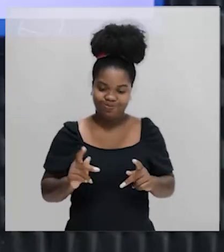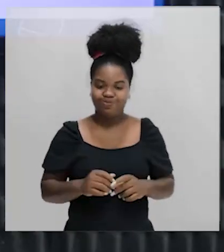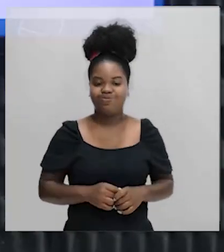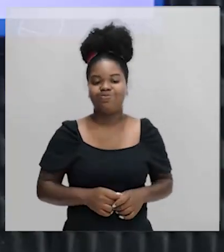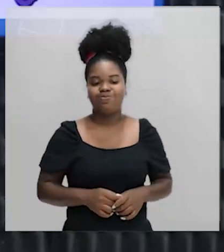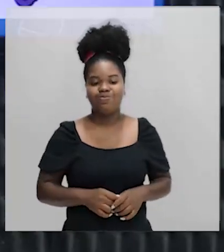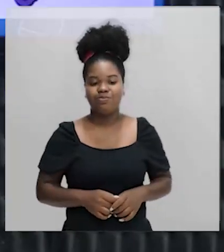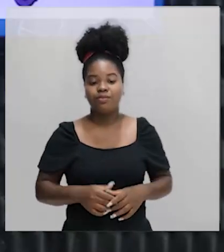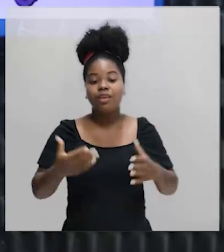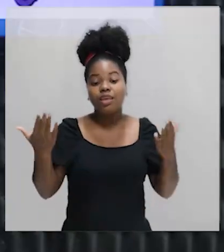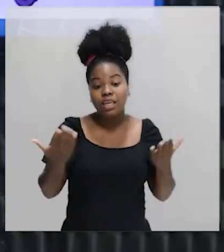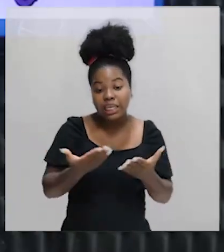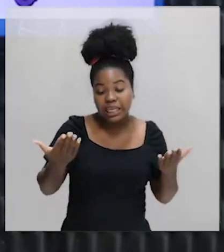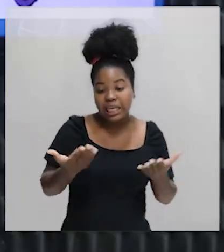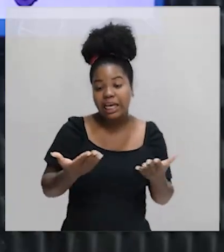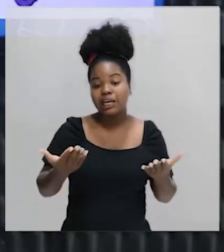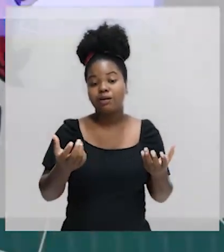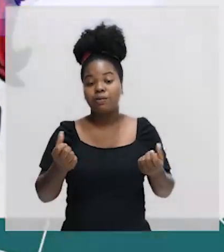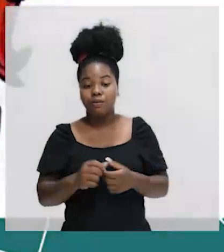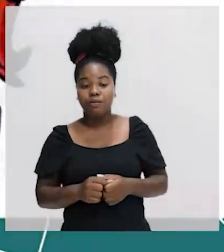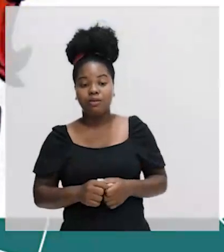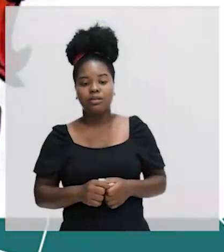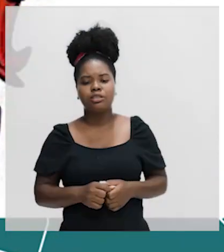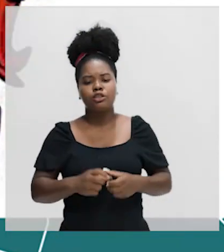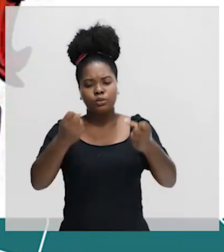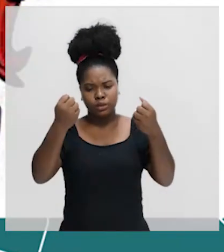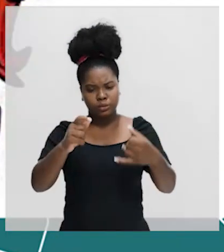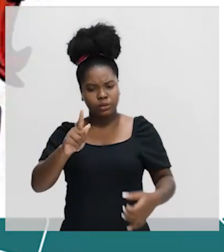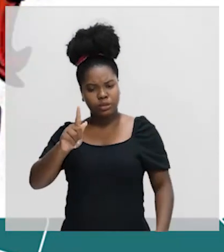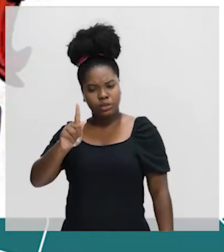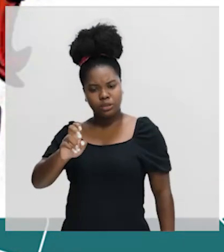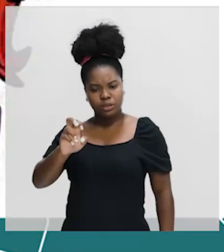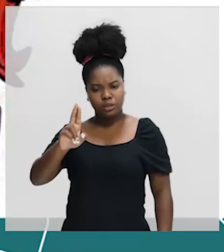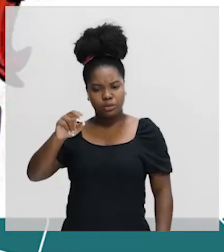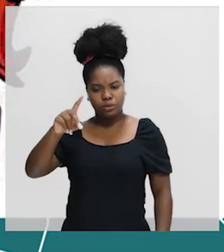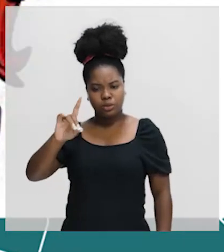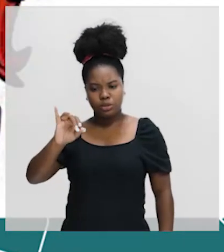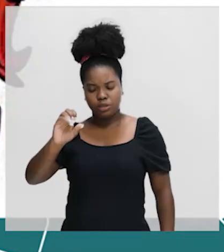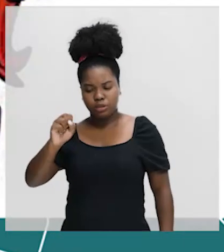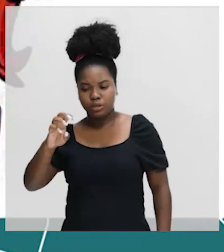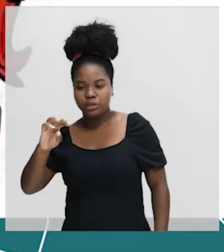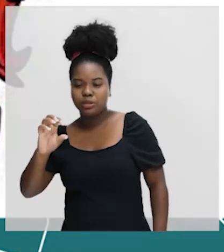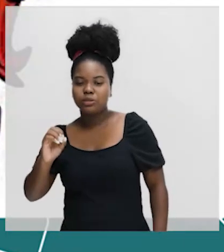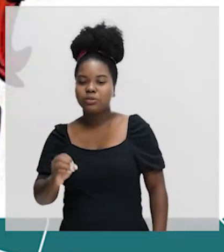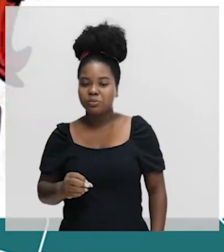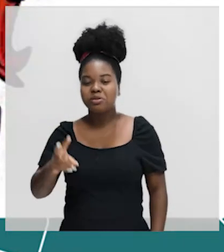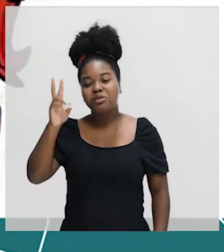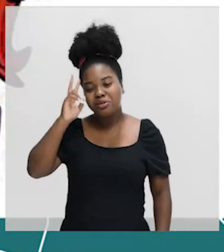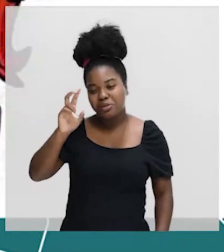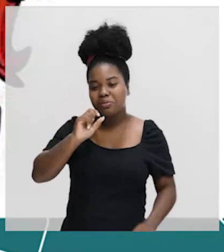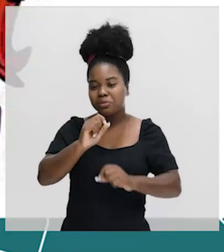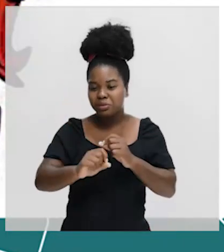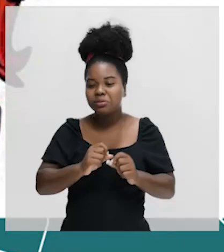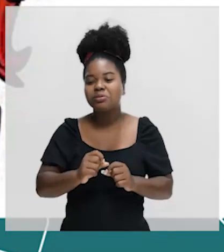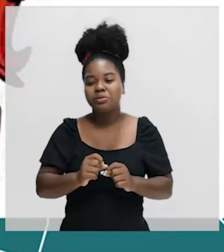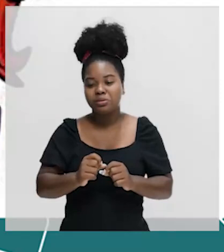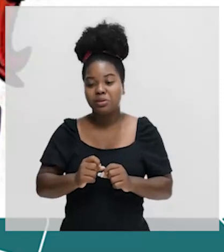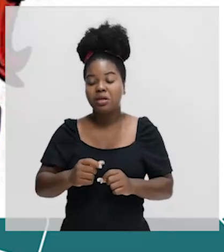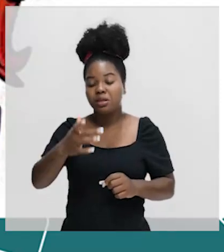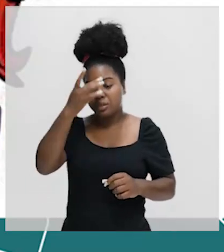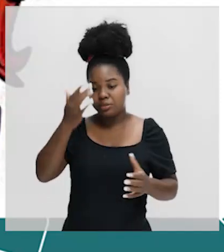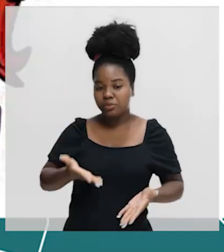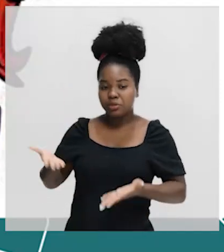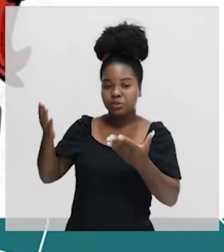contato, né? Quando falamos de gerundismo, a gente lembra logo dos atendimentos de telemarketing, né? Então, eu trouxe aqui no nosso